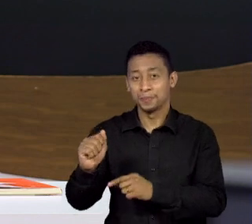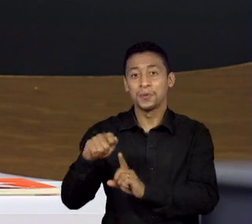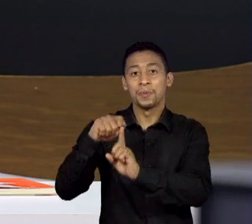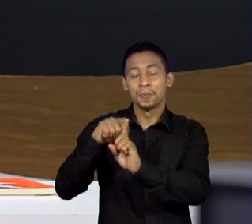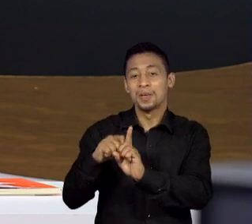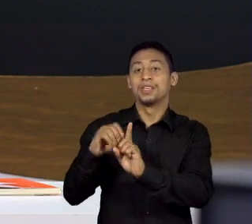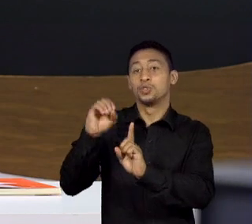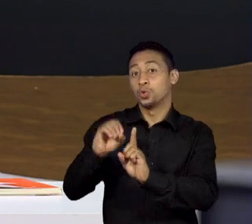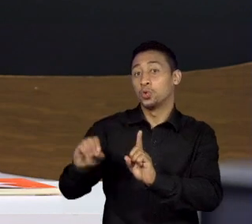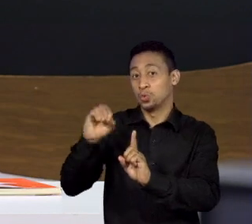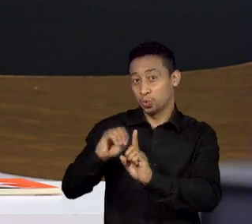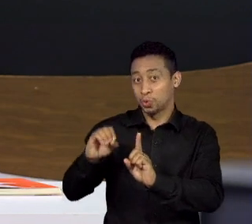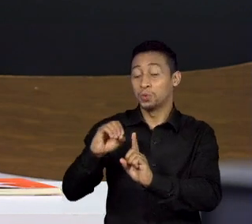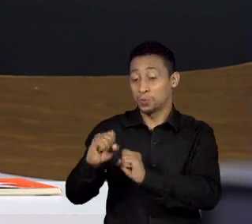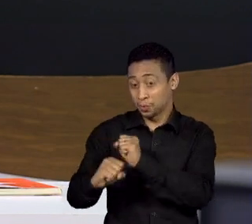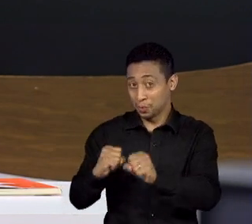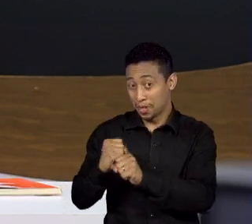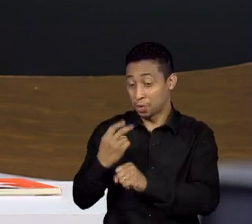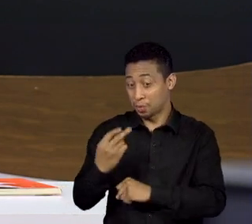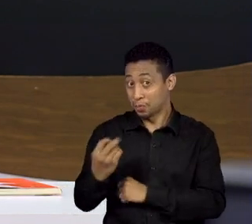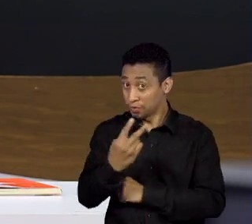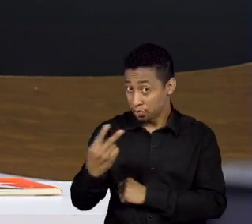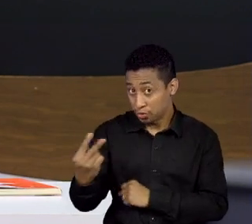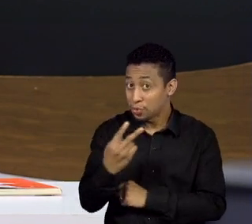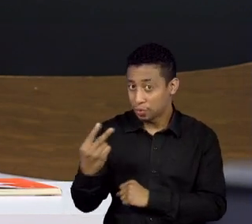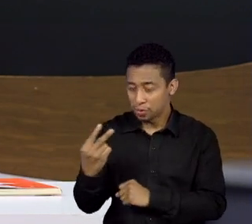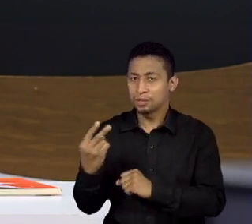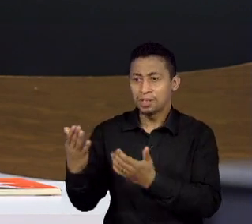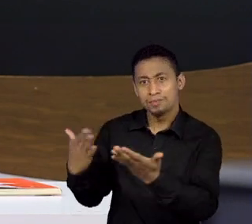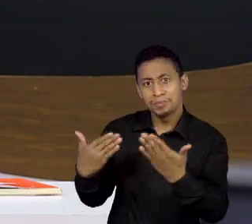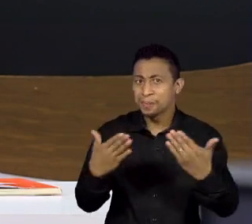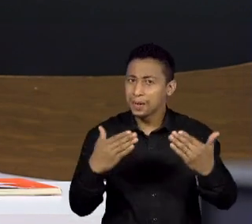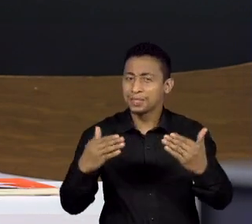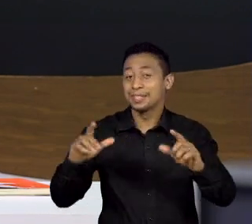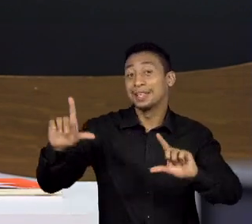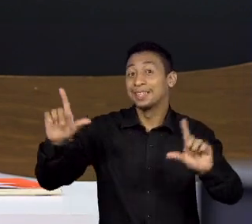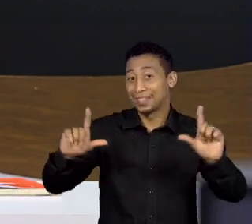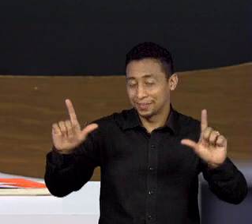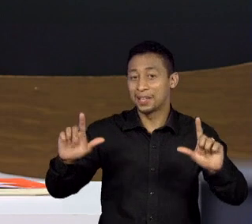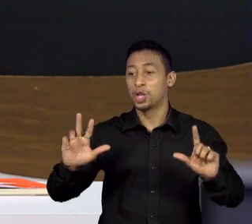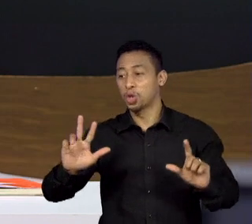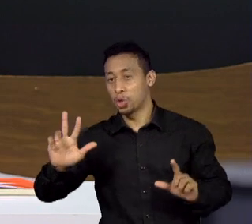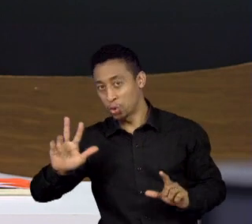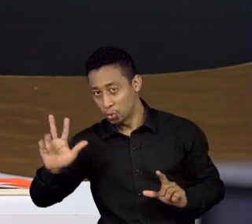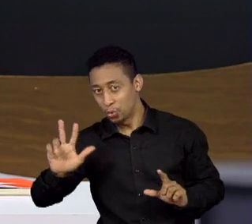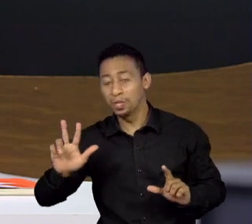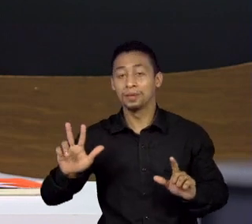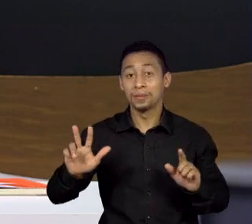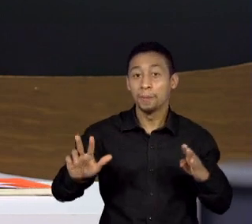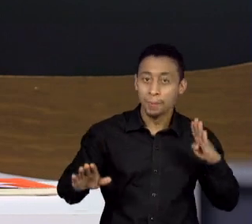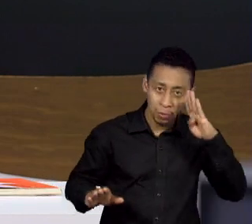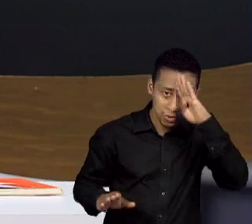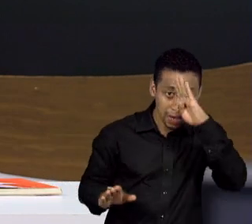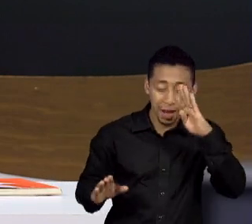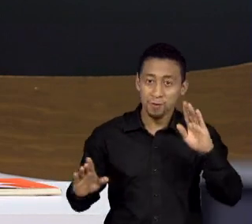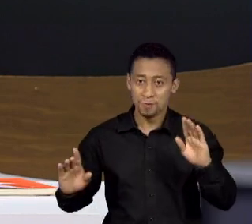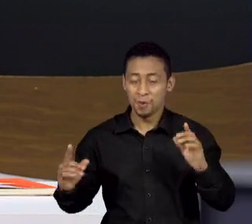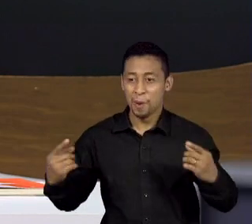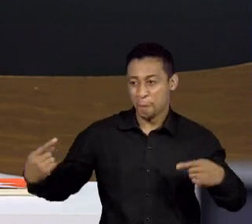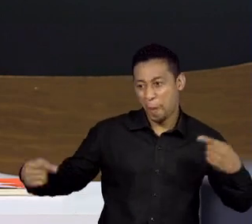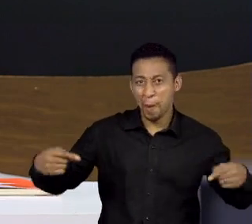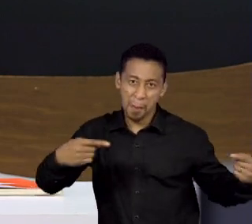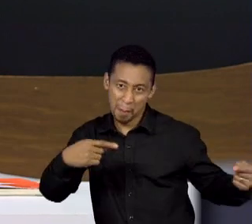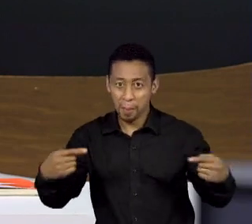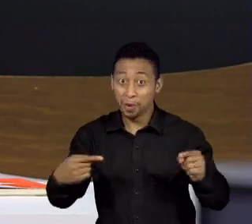e tem como cenário os bastidores de um debate televisivo entre Lula e Jair Bolsonaro. Marcos e